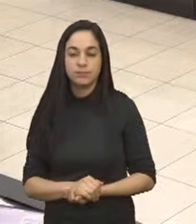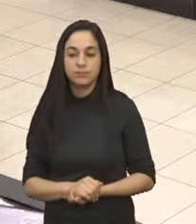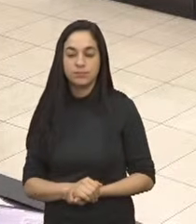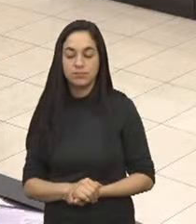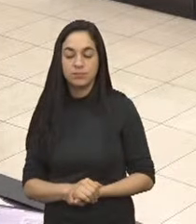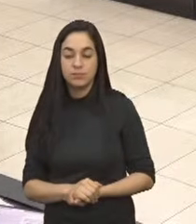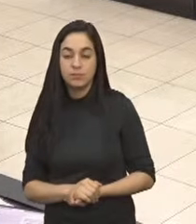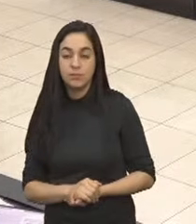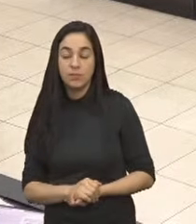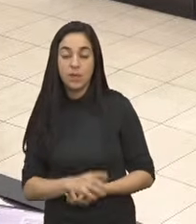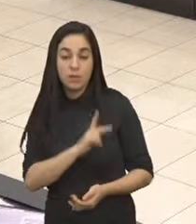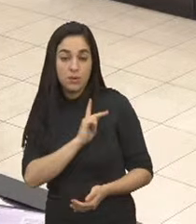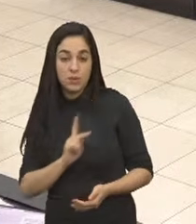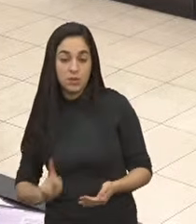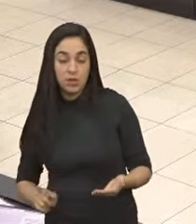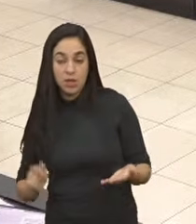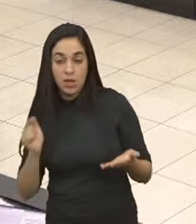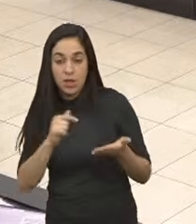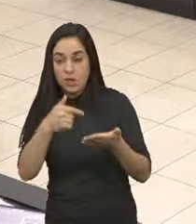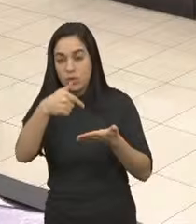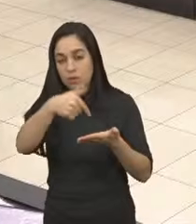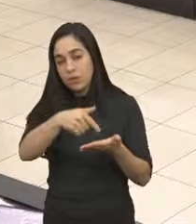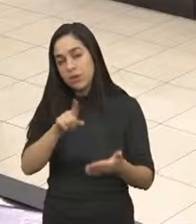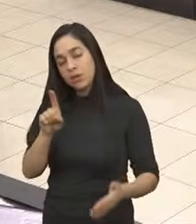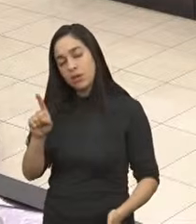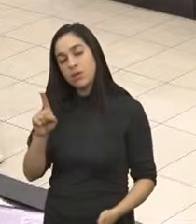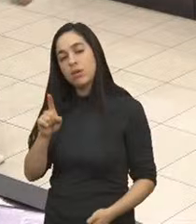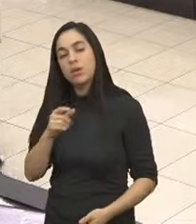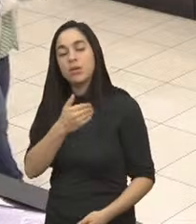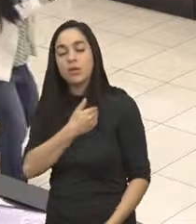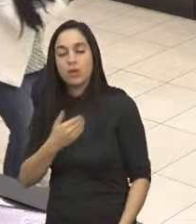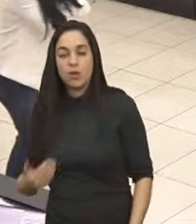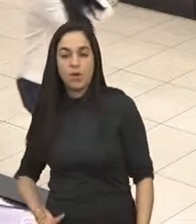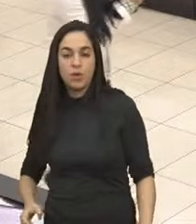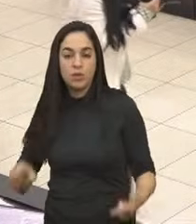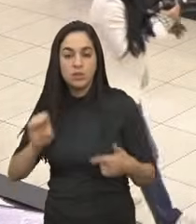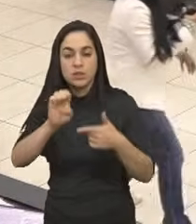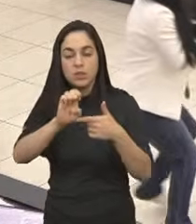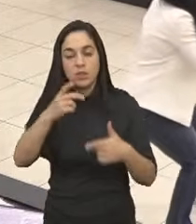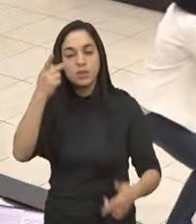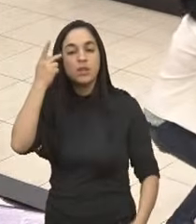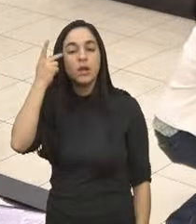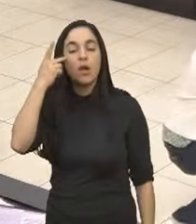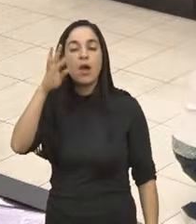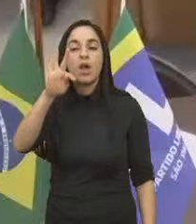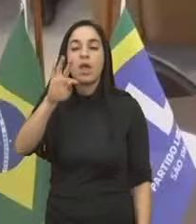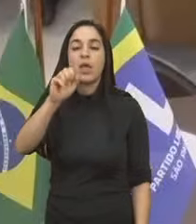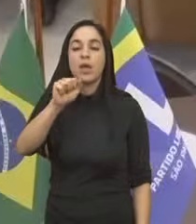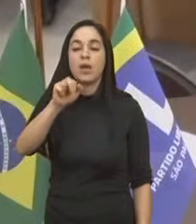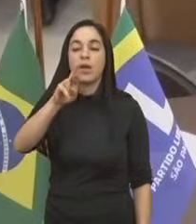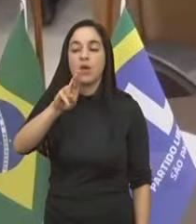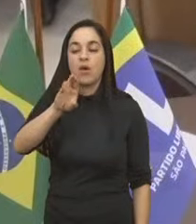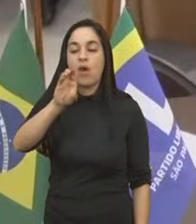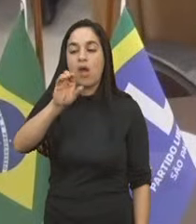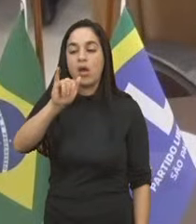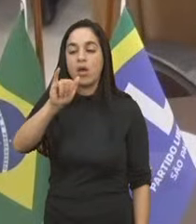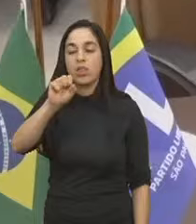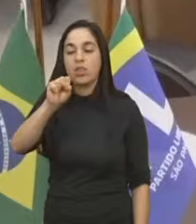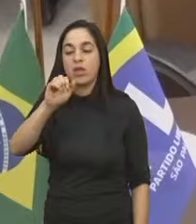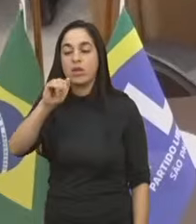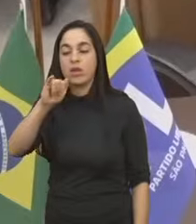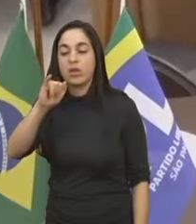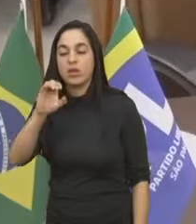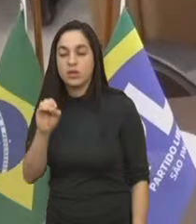Presidente, esse ofício é para o governo do Estado de São Paulo, Tarcísio Gomes de Freitas,